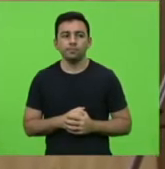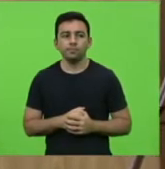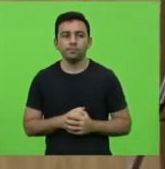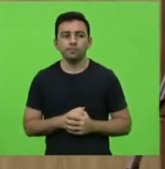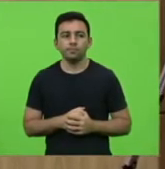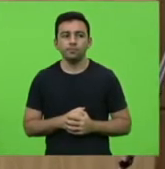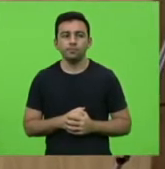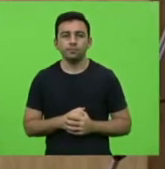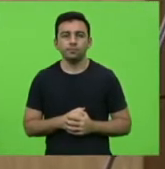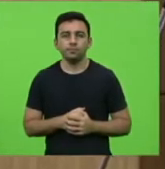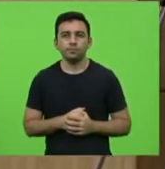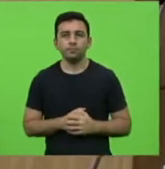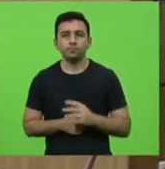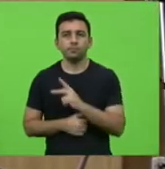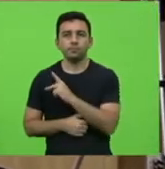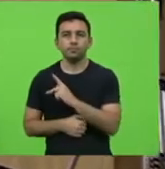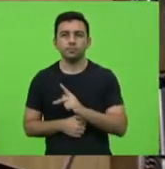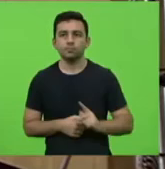Senhor presidente.